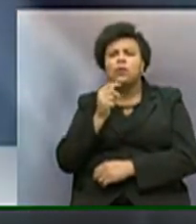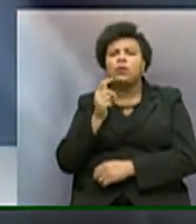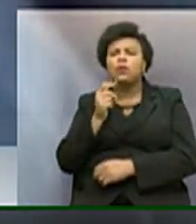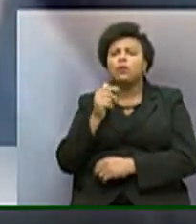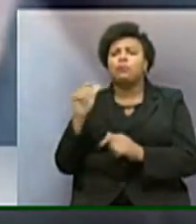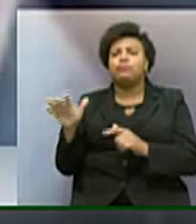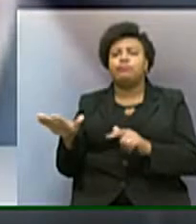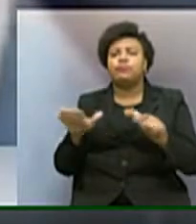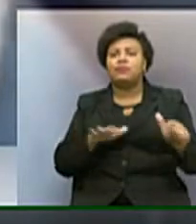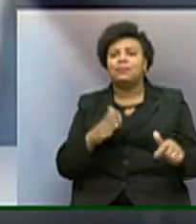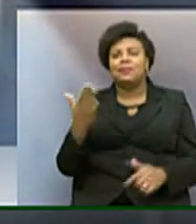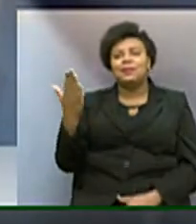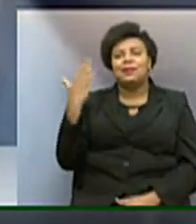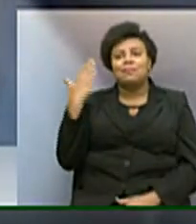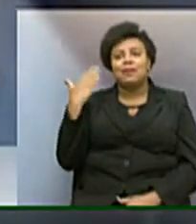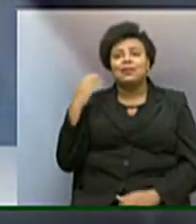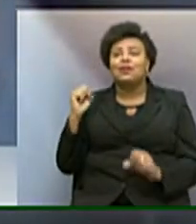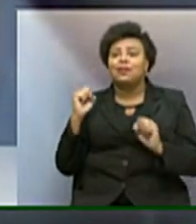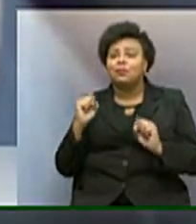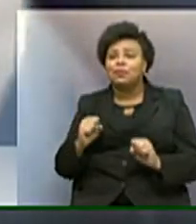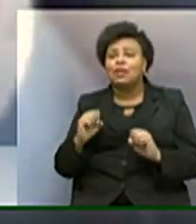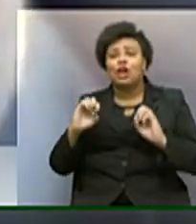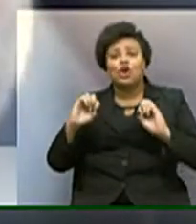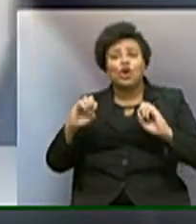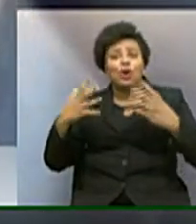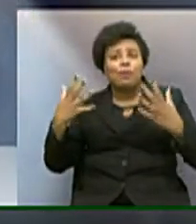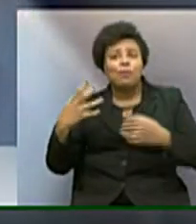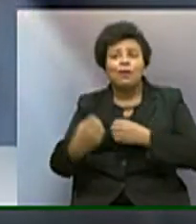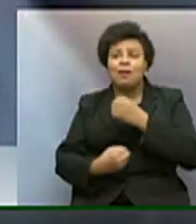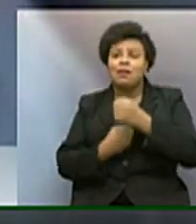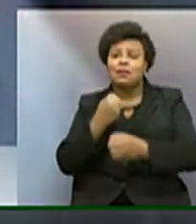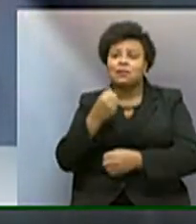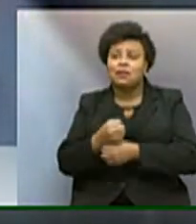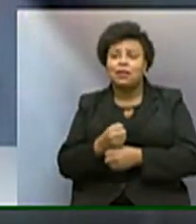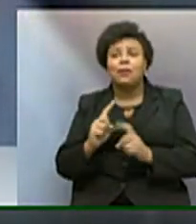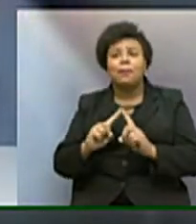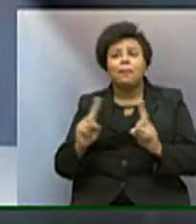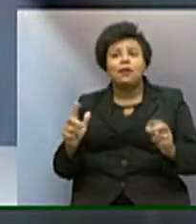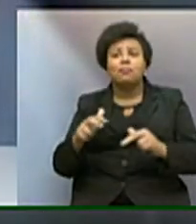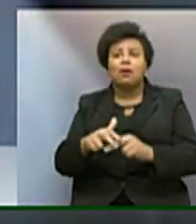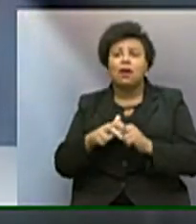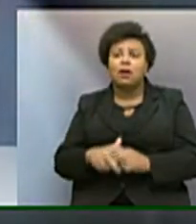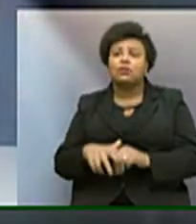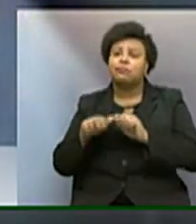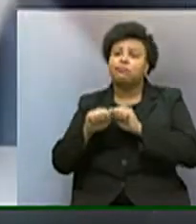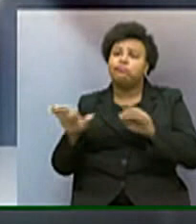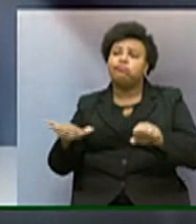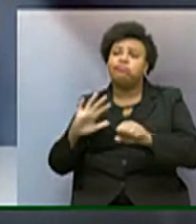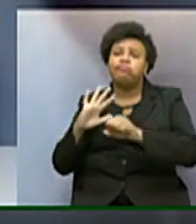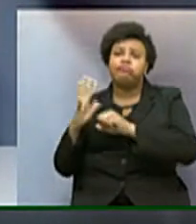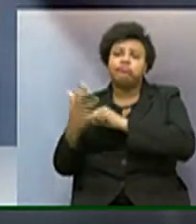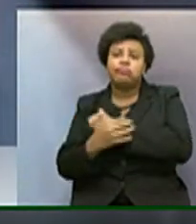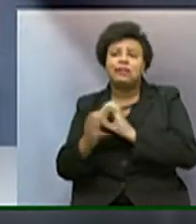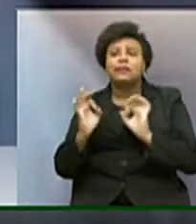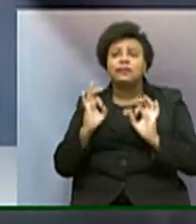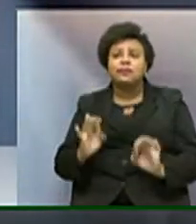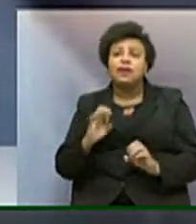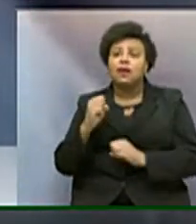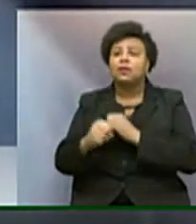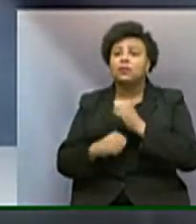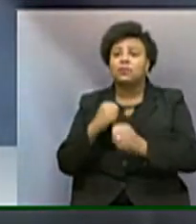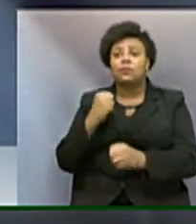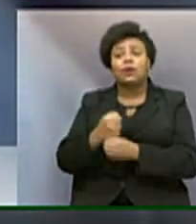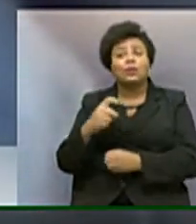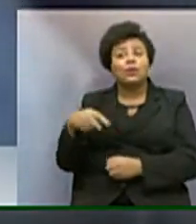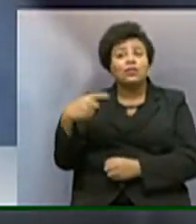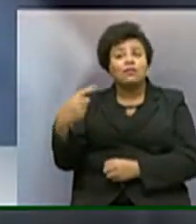sido semana passada, para poder já comemorar esse ano, mas como devido à pandemia, com certeza, o ano que vem. Então,